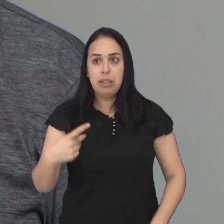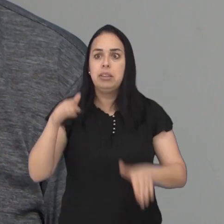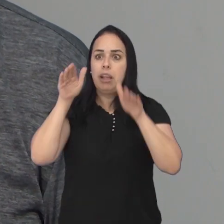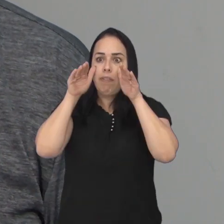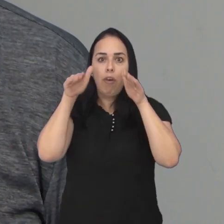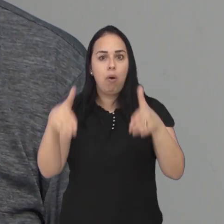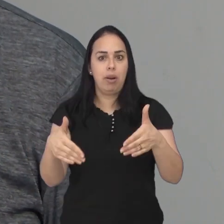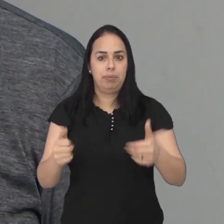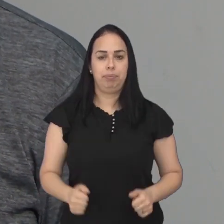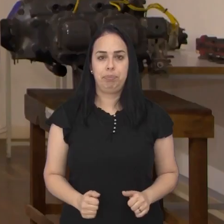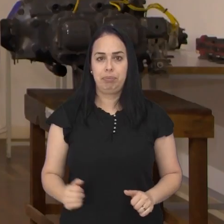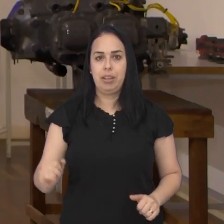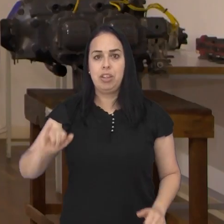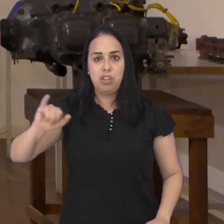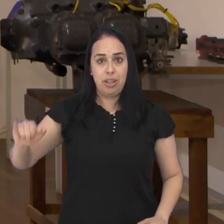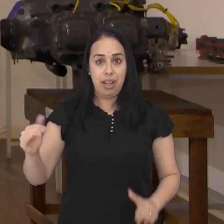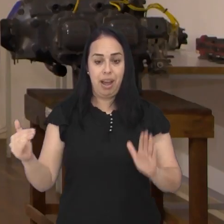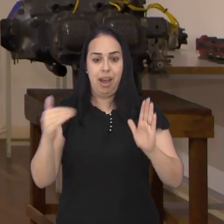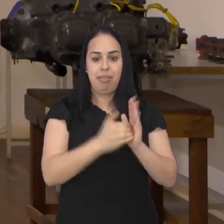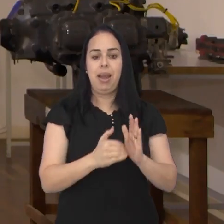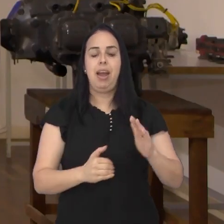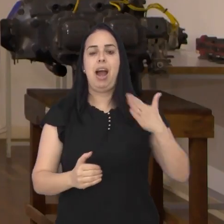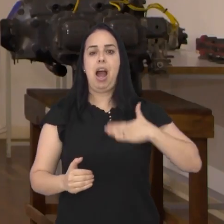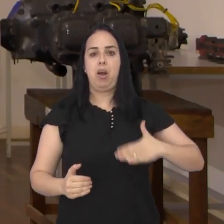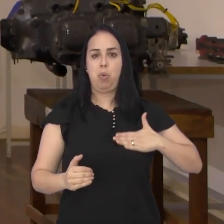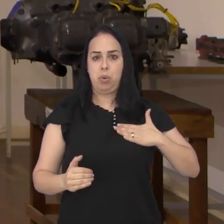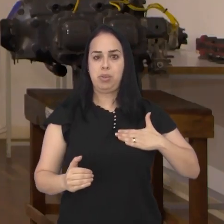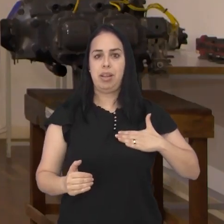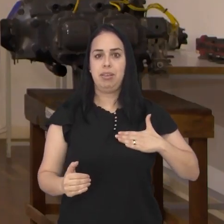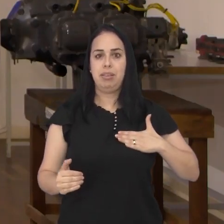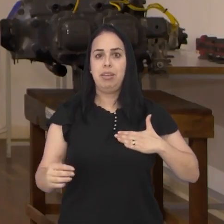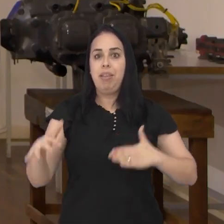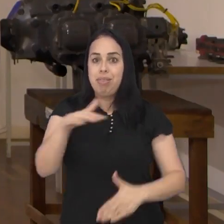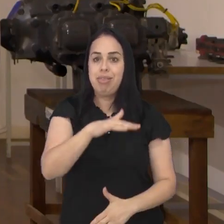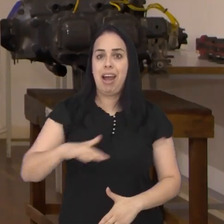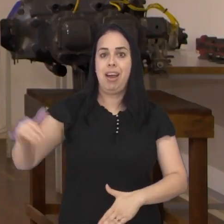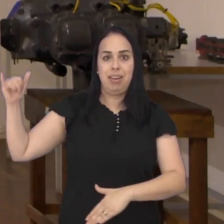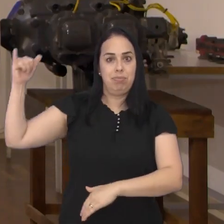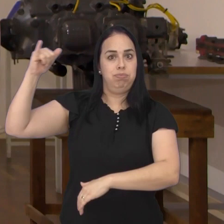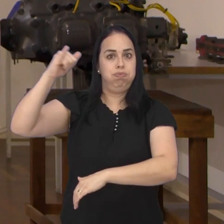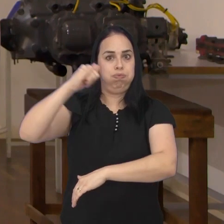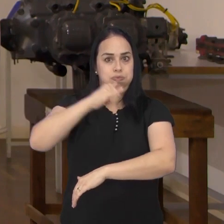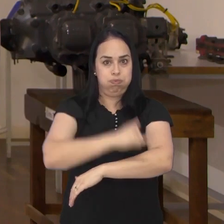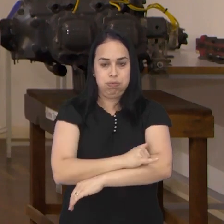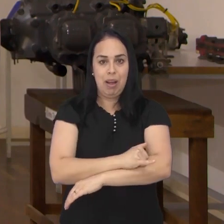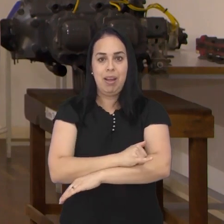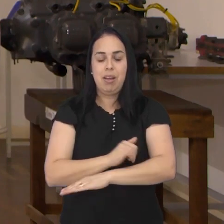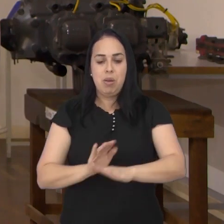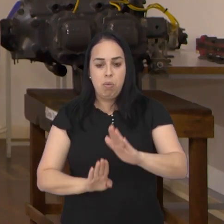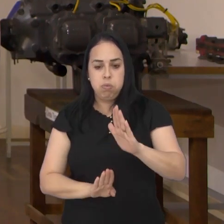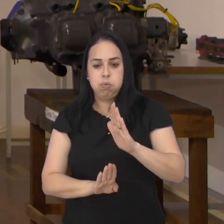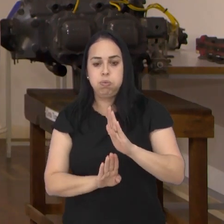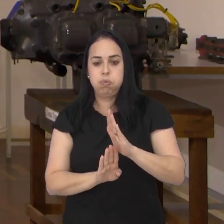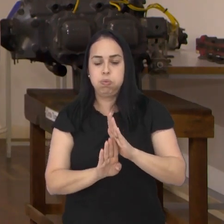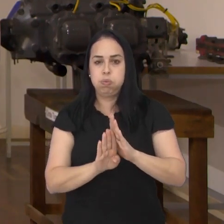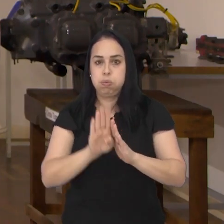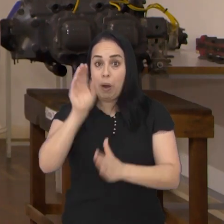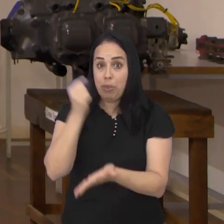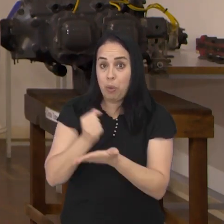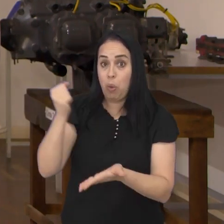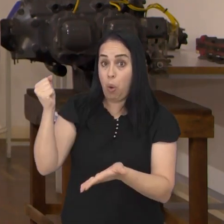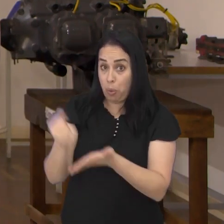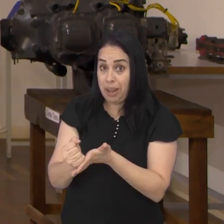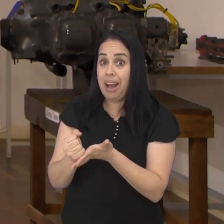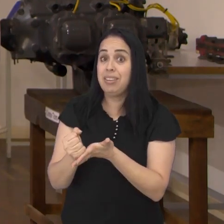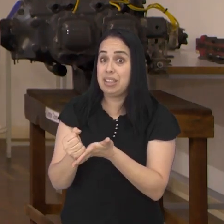mercado e vem colaborar com tudo isso. De janeiro a agosto deste ano, a cadeia aeronáutica foi responsável pela metade da geração de empregos